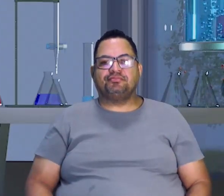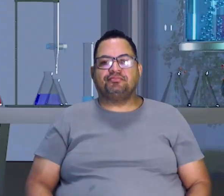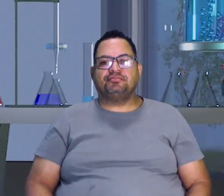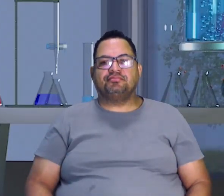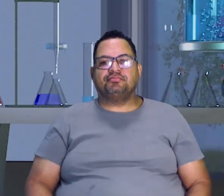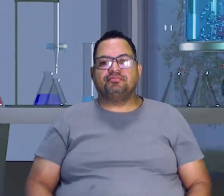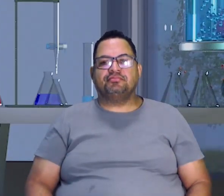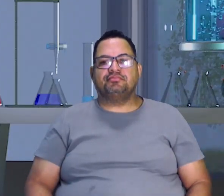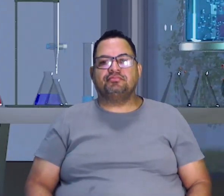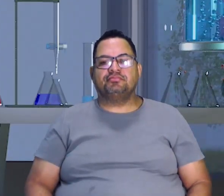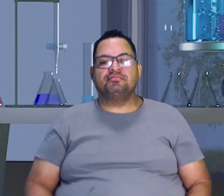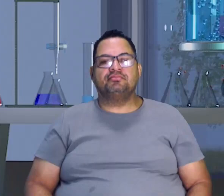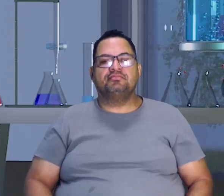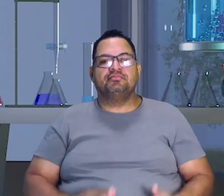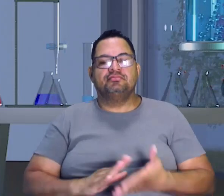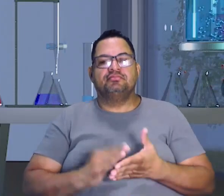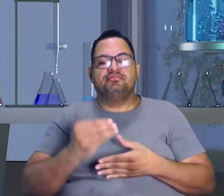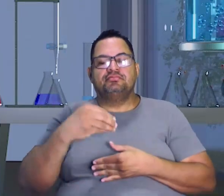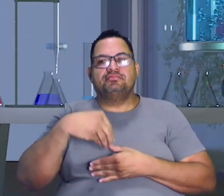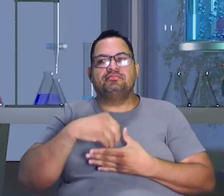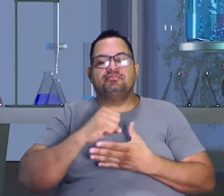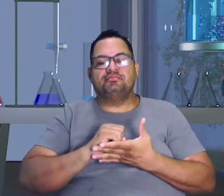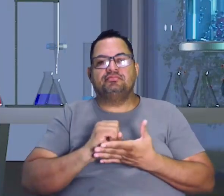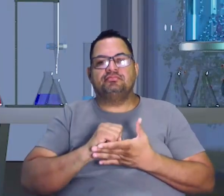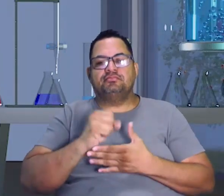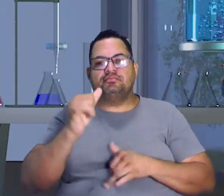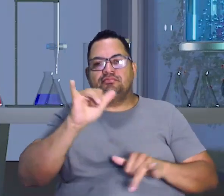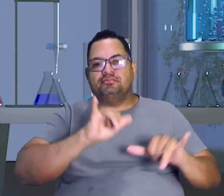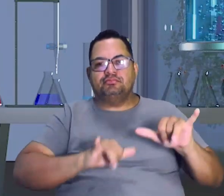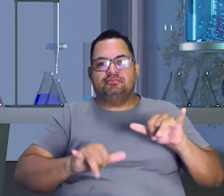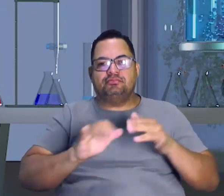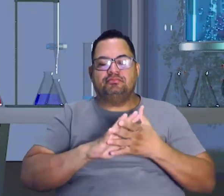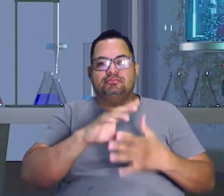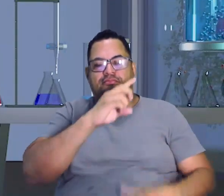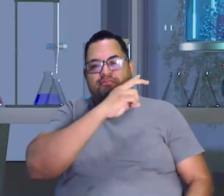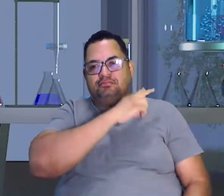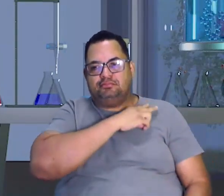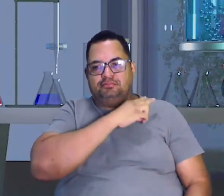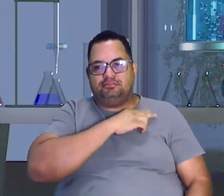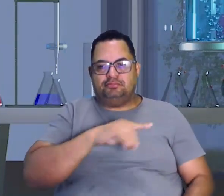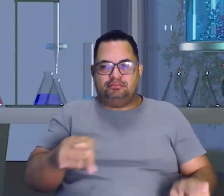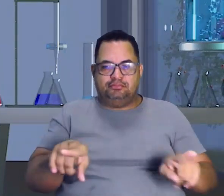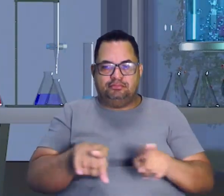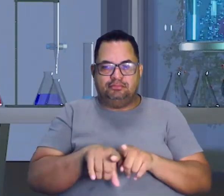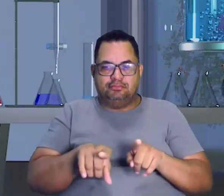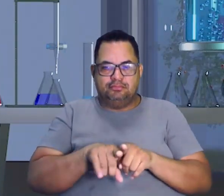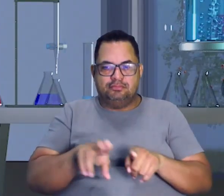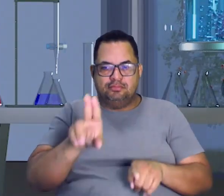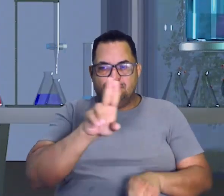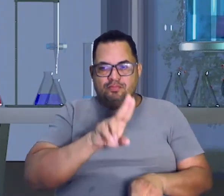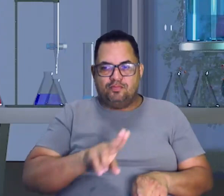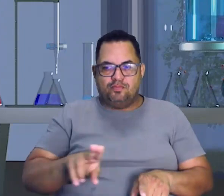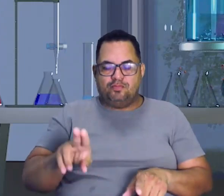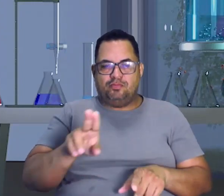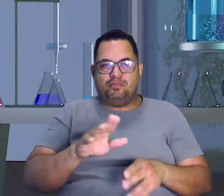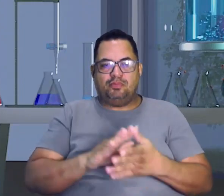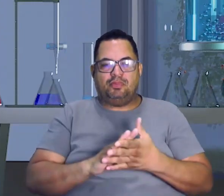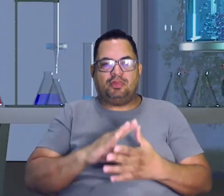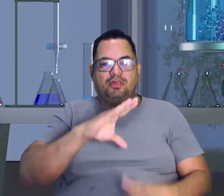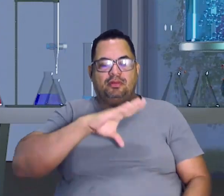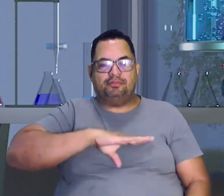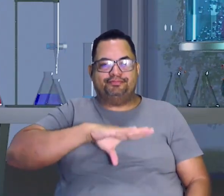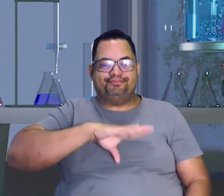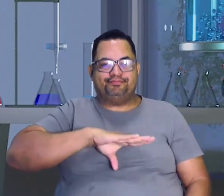E muitas questões dentro da química, não só no primeiro, como no segundo ano, a gente acaba resolvendo por regra de 3, né, Almeida? Então, ó, tanto o português,